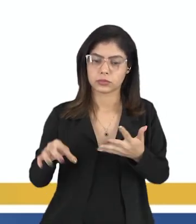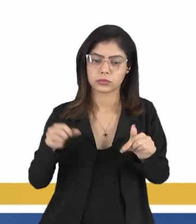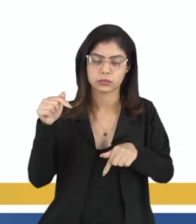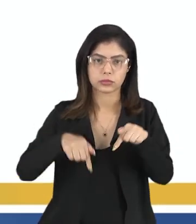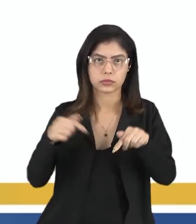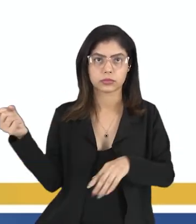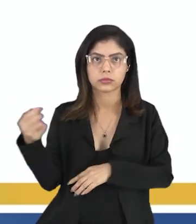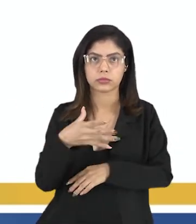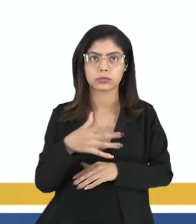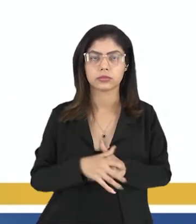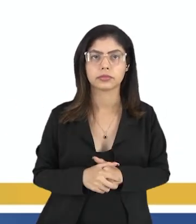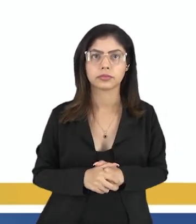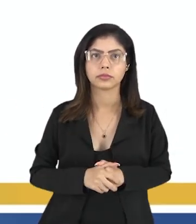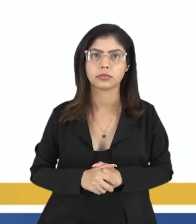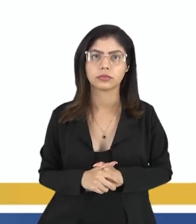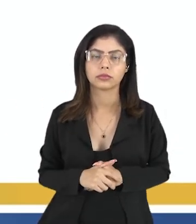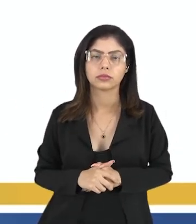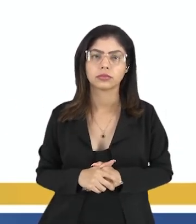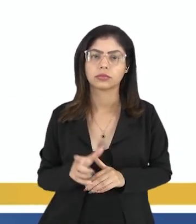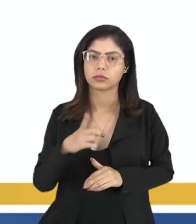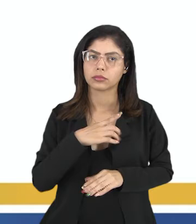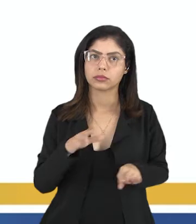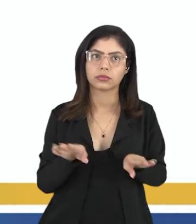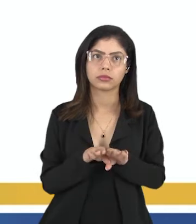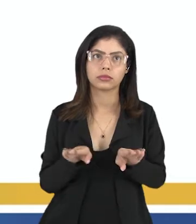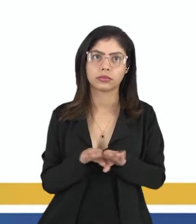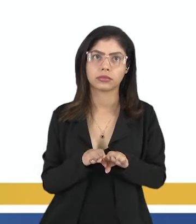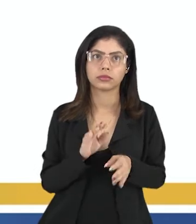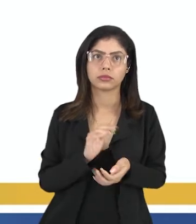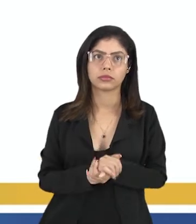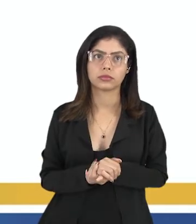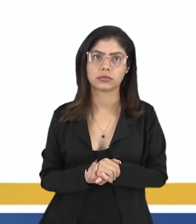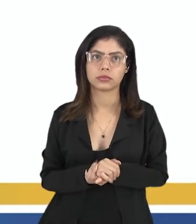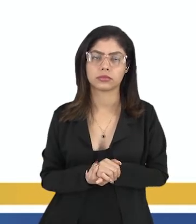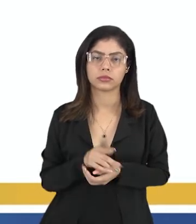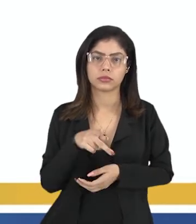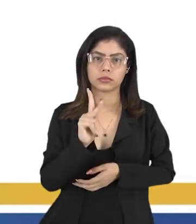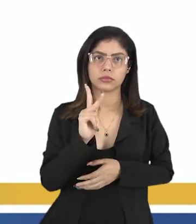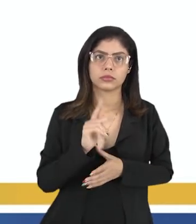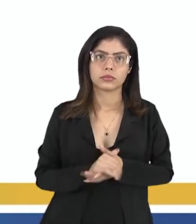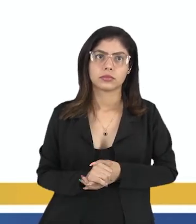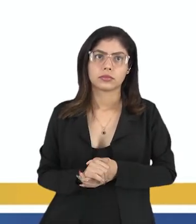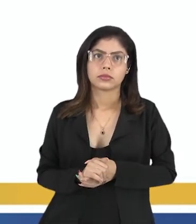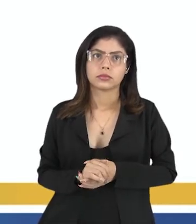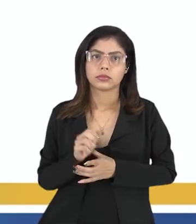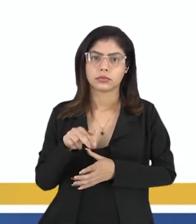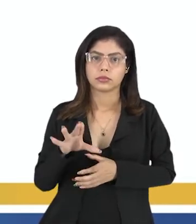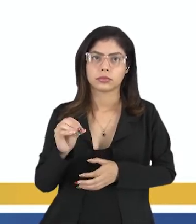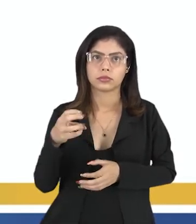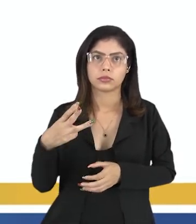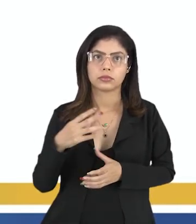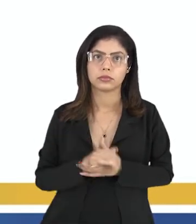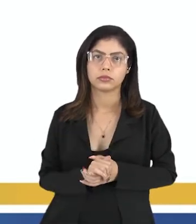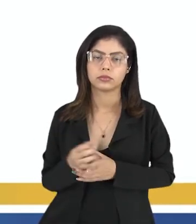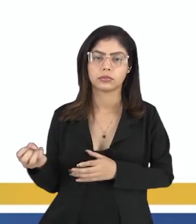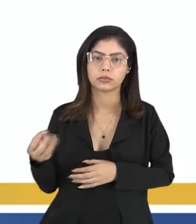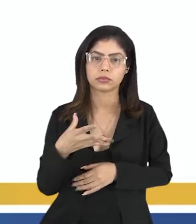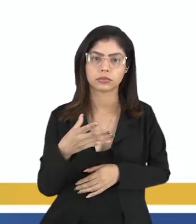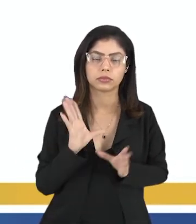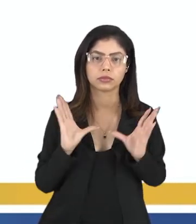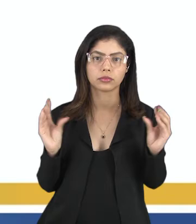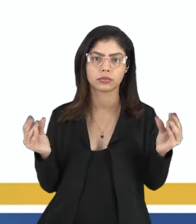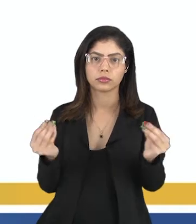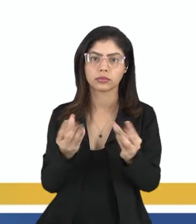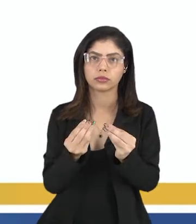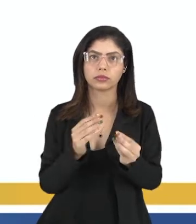uma nova substância composta. E temos também a junção do Ka com NO3, formando uma nova